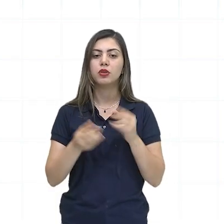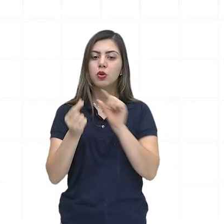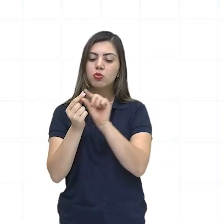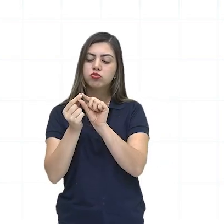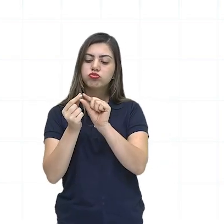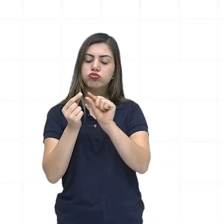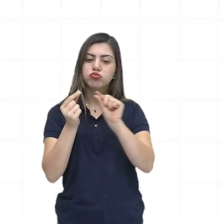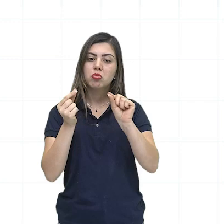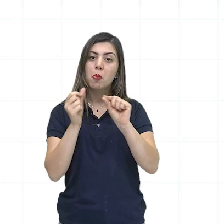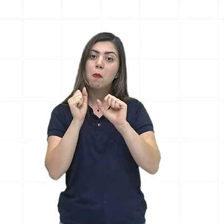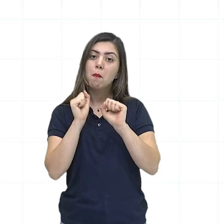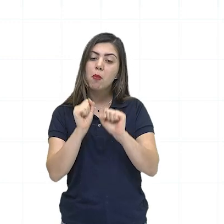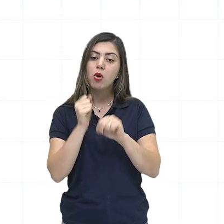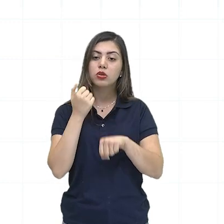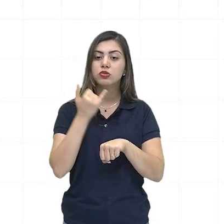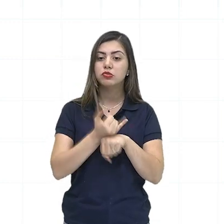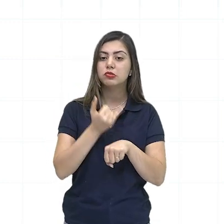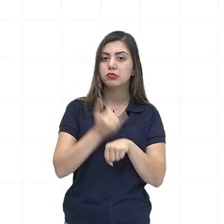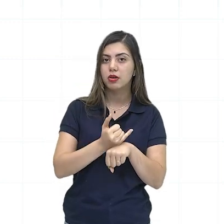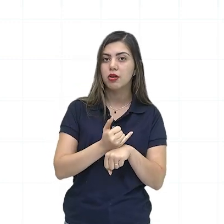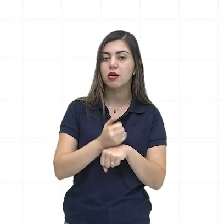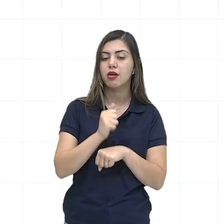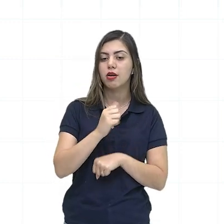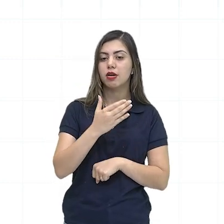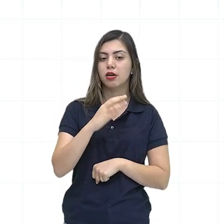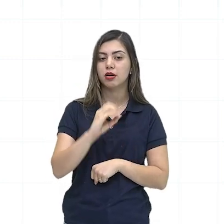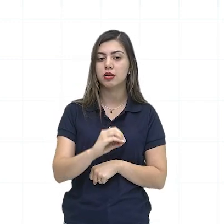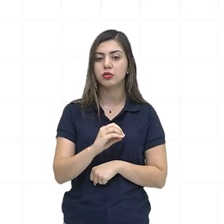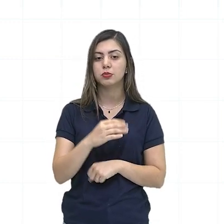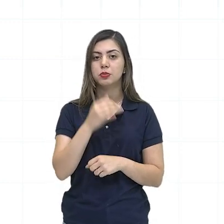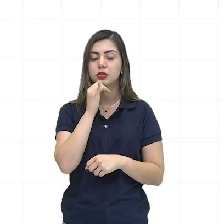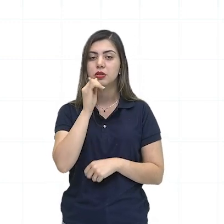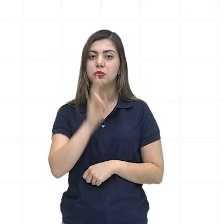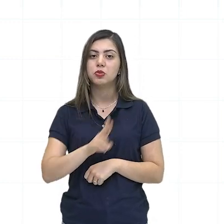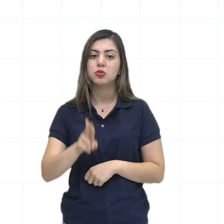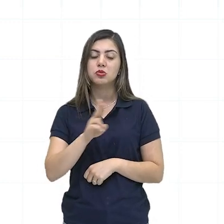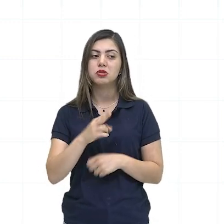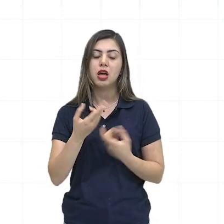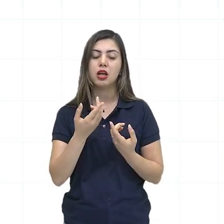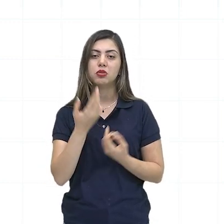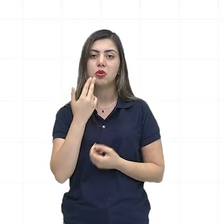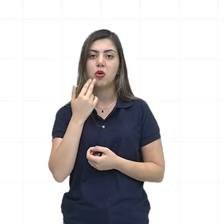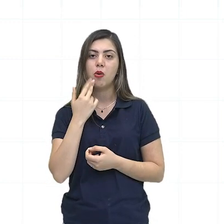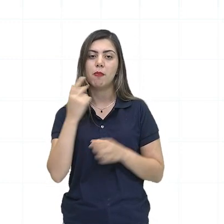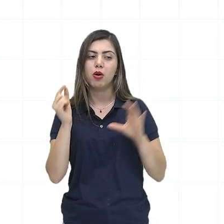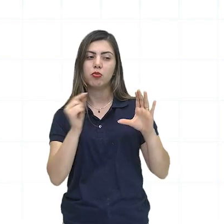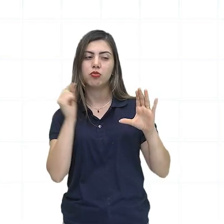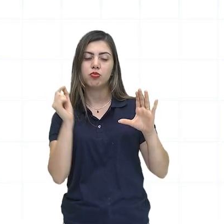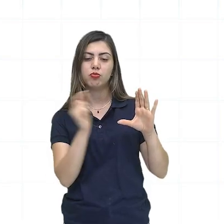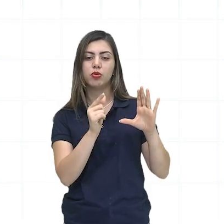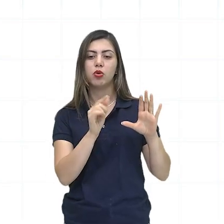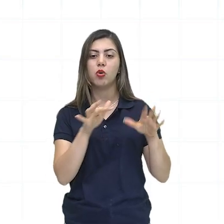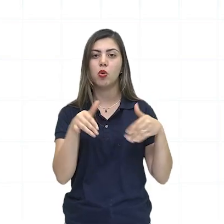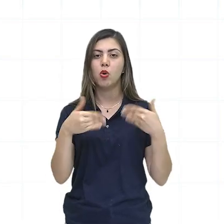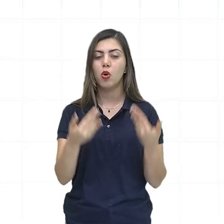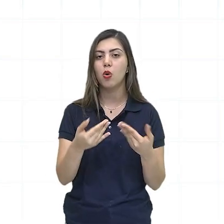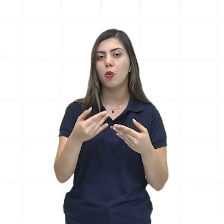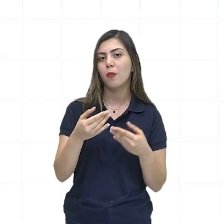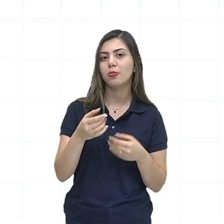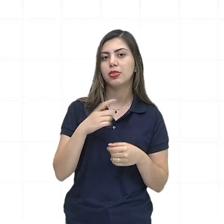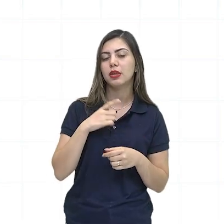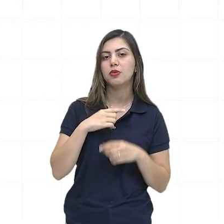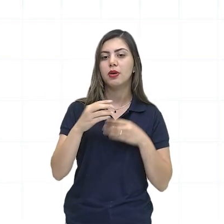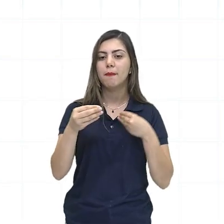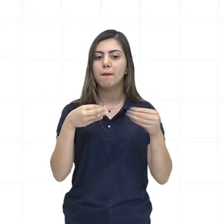ser feitas em aço, quando são utilizados nos alvos convencionais, ou em plástico, quando os